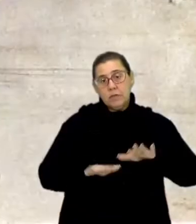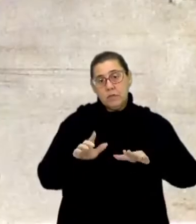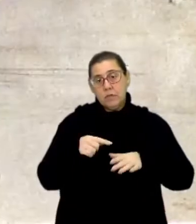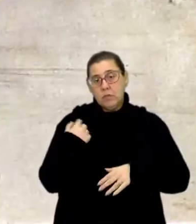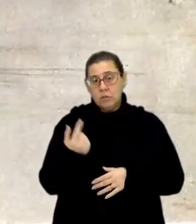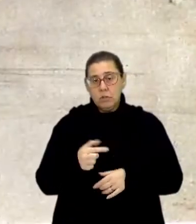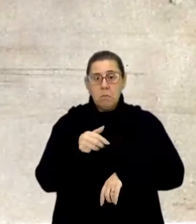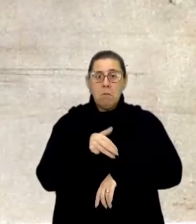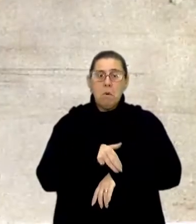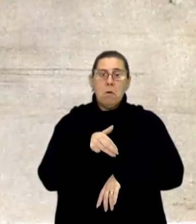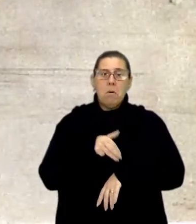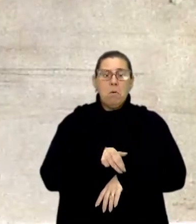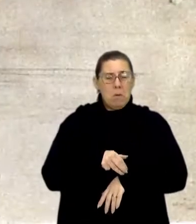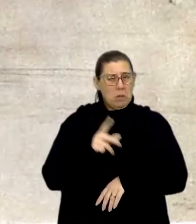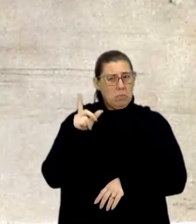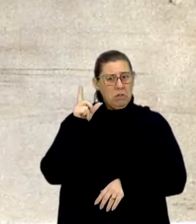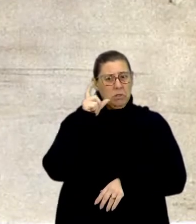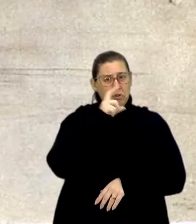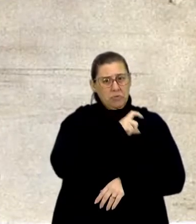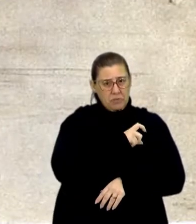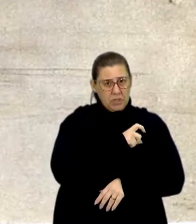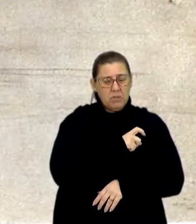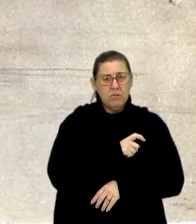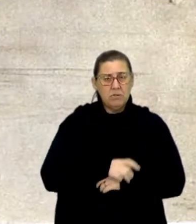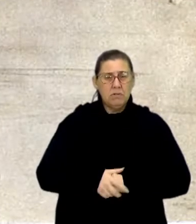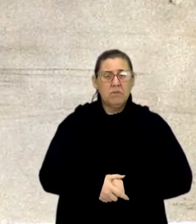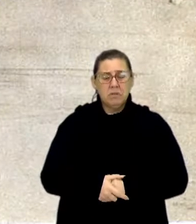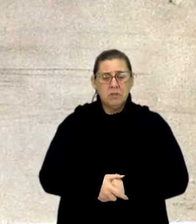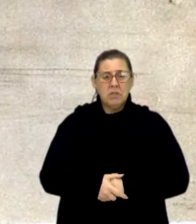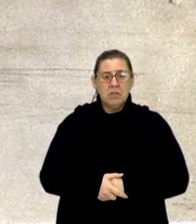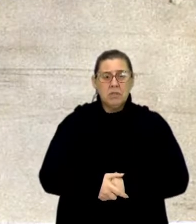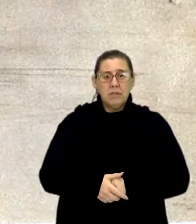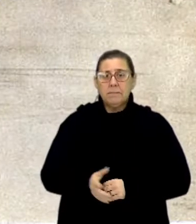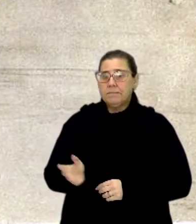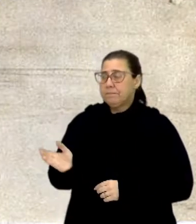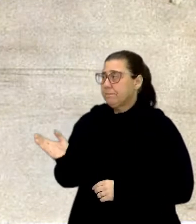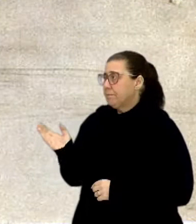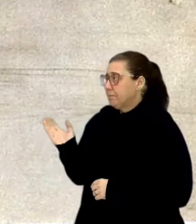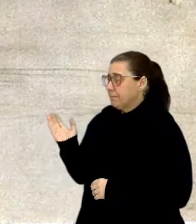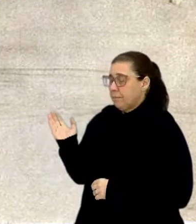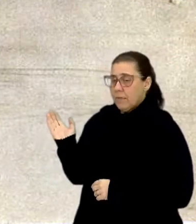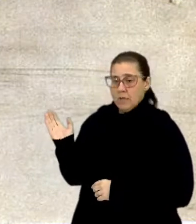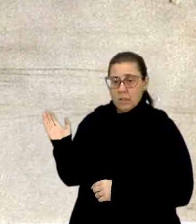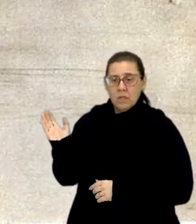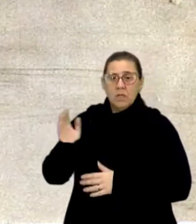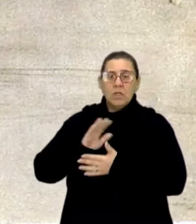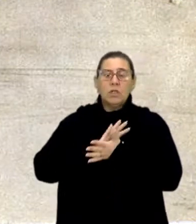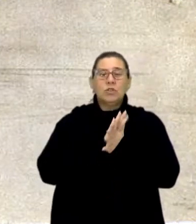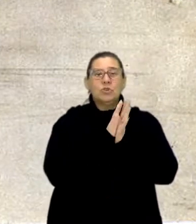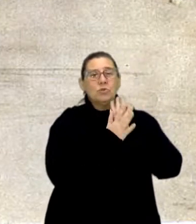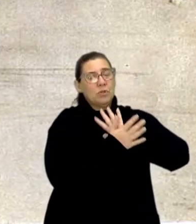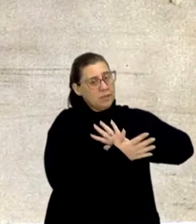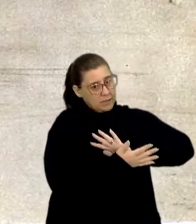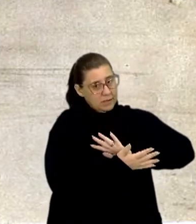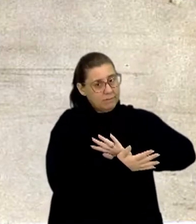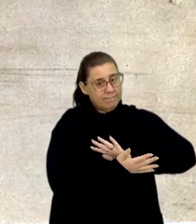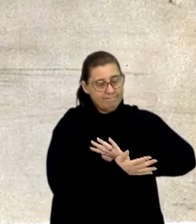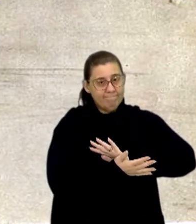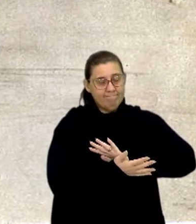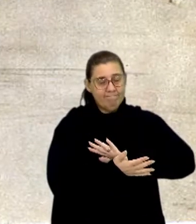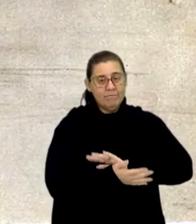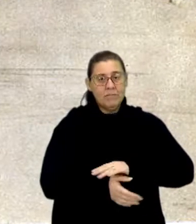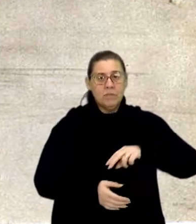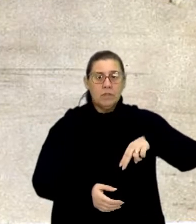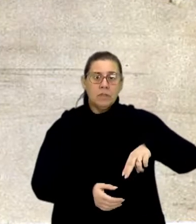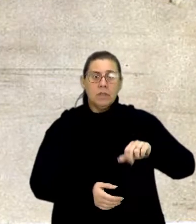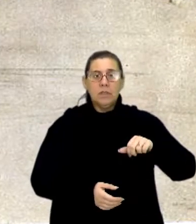do momento mais pesado desse contexto, que é o massacre de Nanquim, e a gente pode se desdobrar também